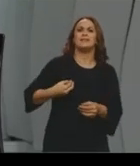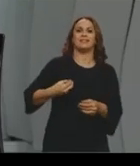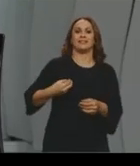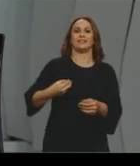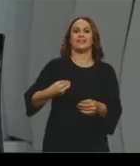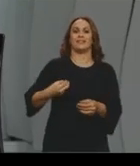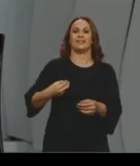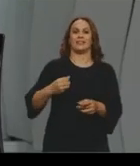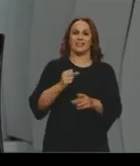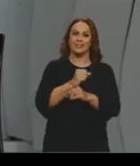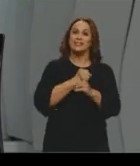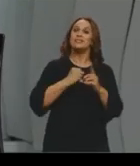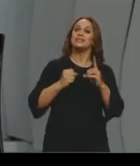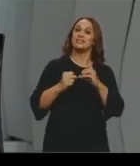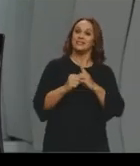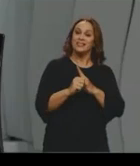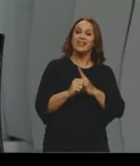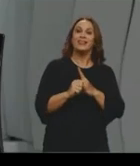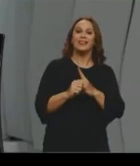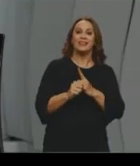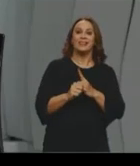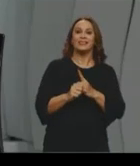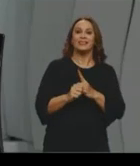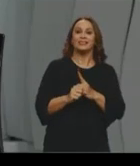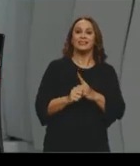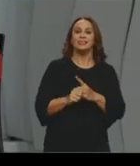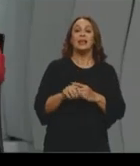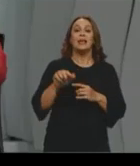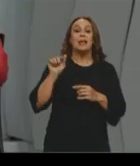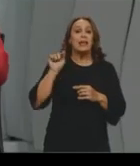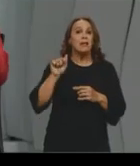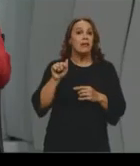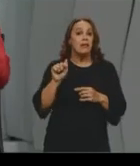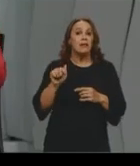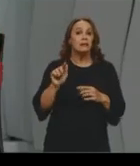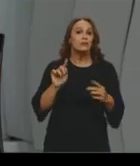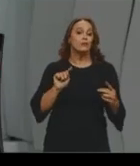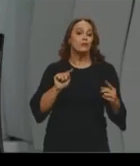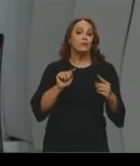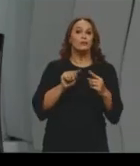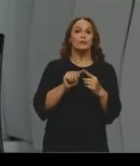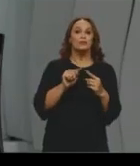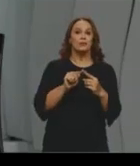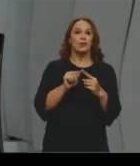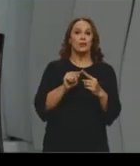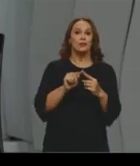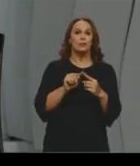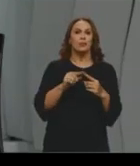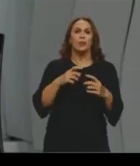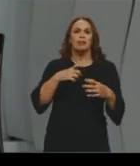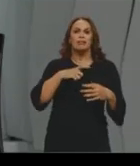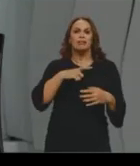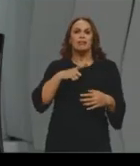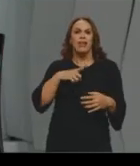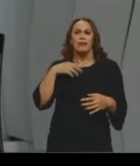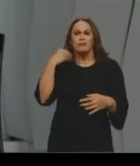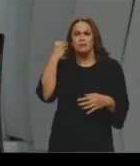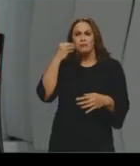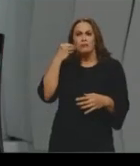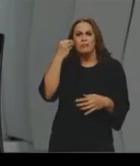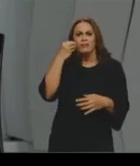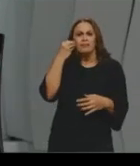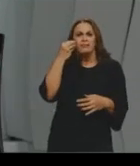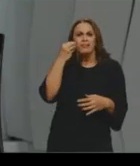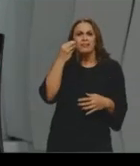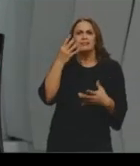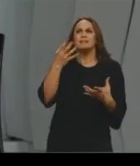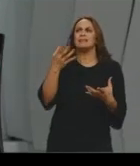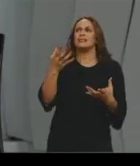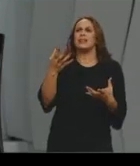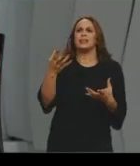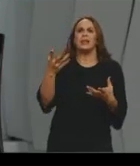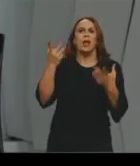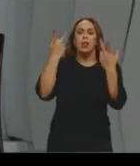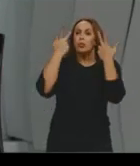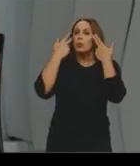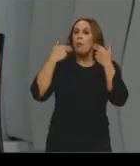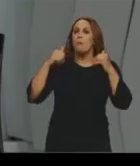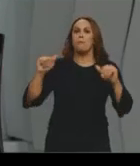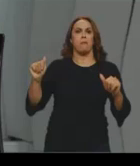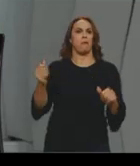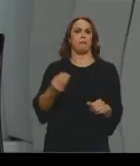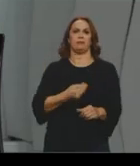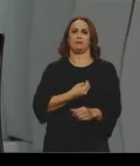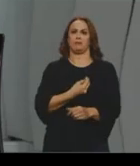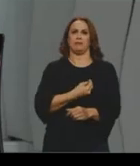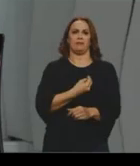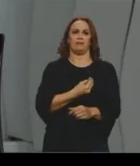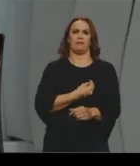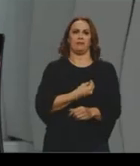movimento ali, a gente tem aí uma vivência que se tornou algo natural na nossa vida. E isso é muito importante,